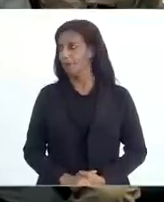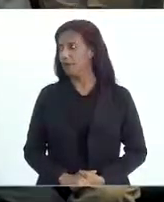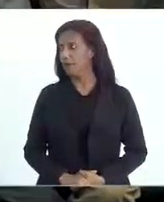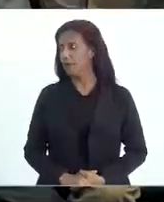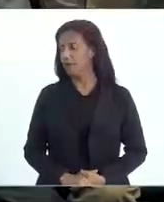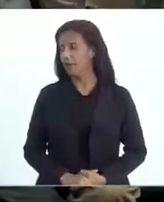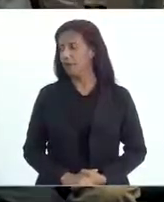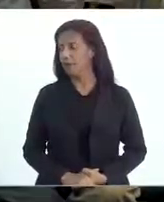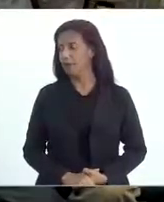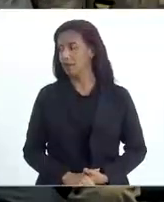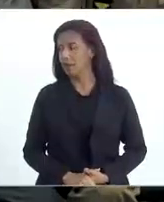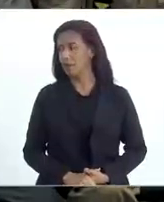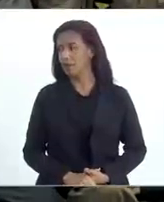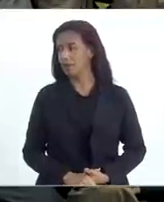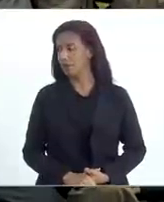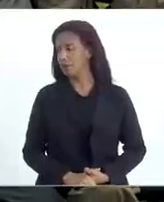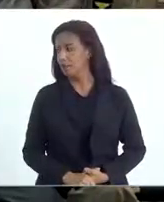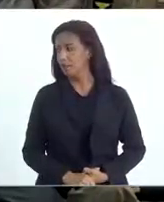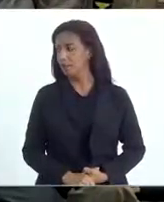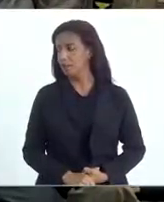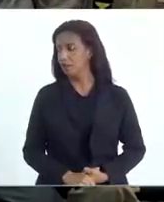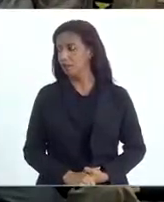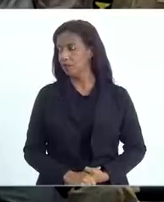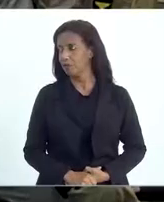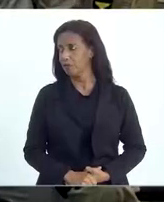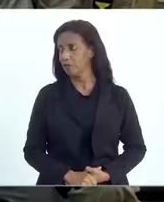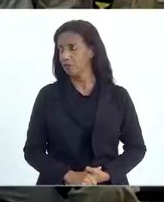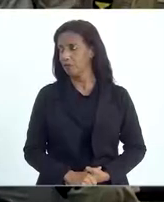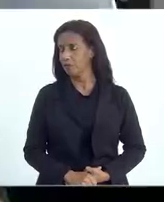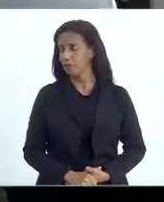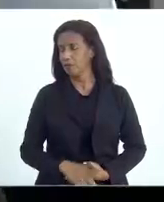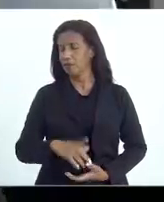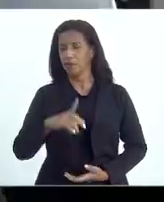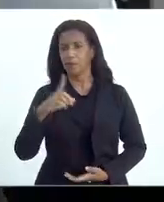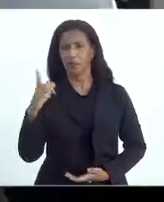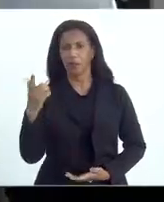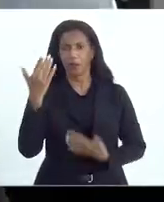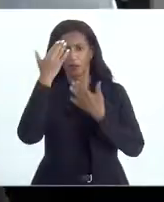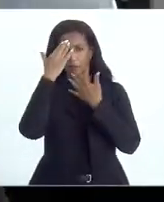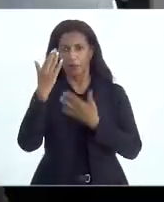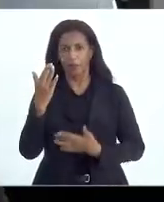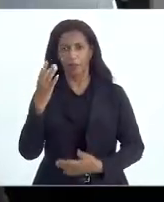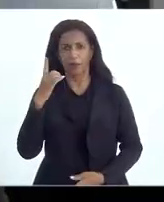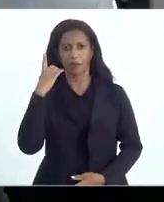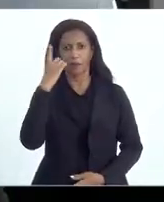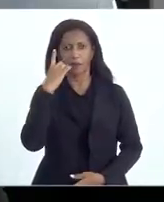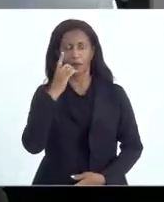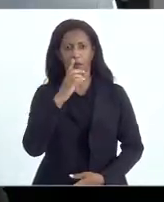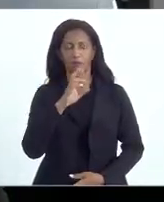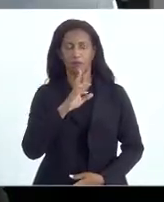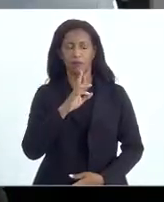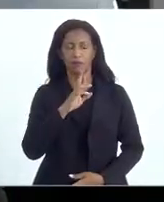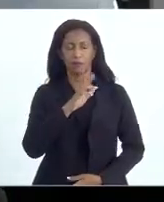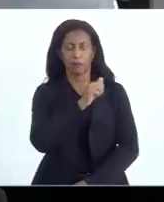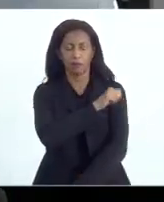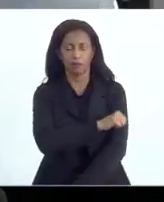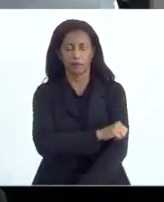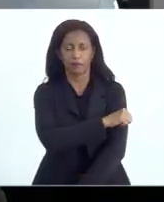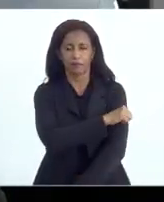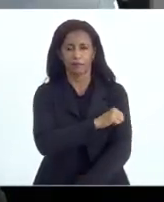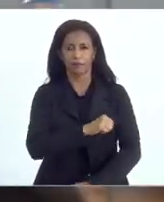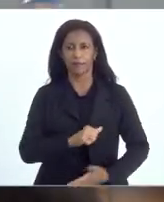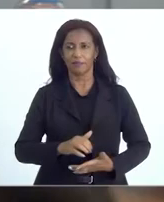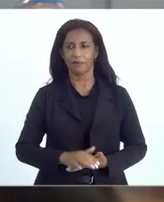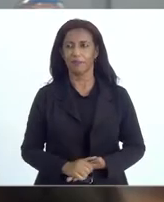eu gostaria gostaria de salientar que mandato da deputada enfermeira Rejane através do seu gabinete mas também a